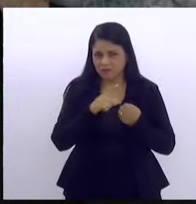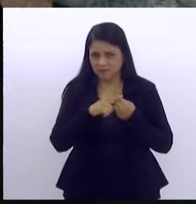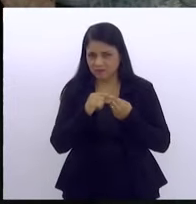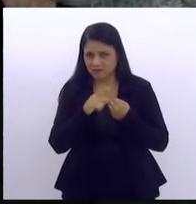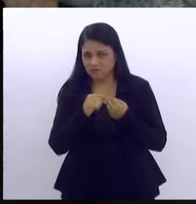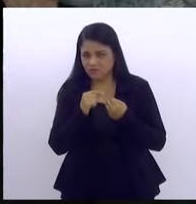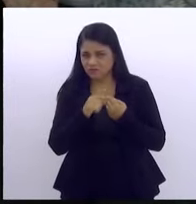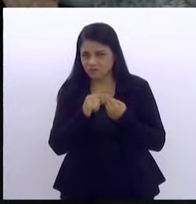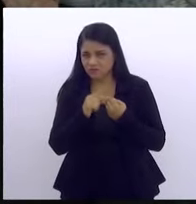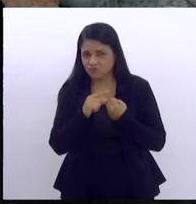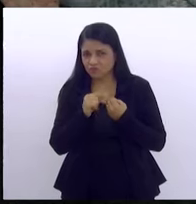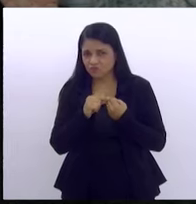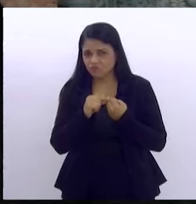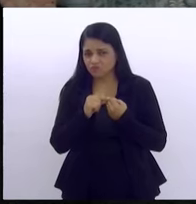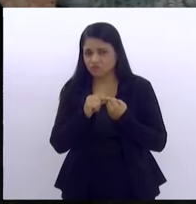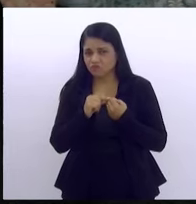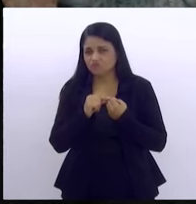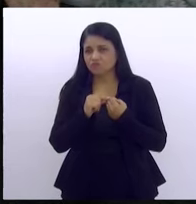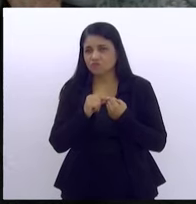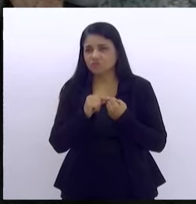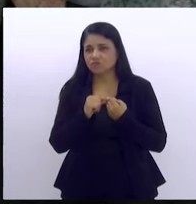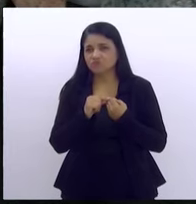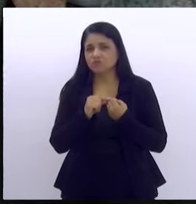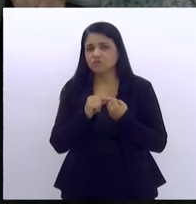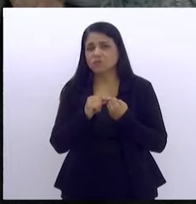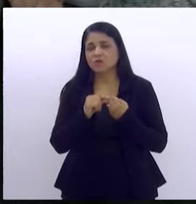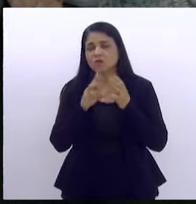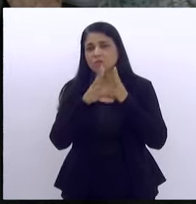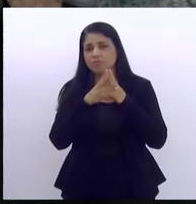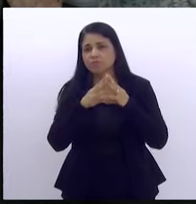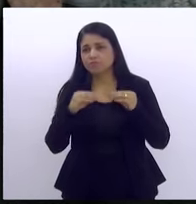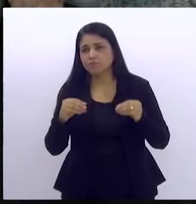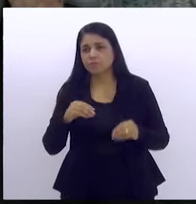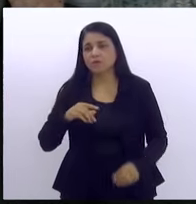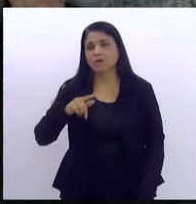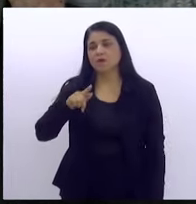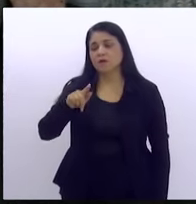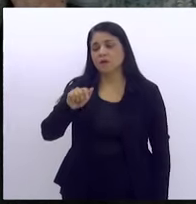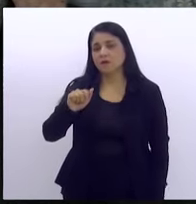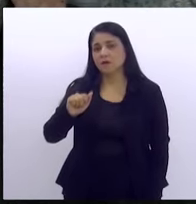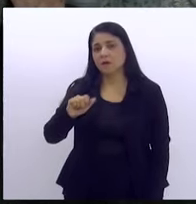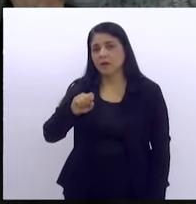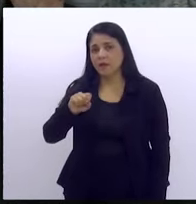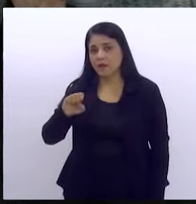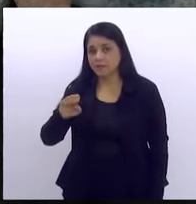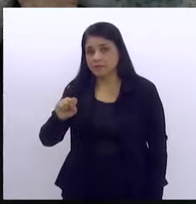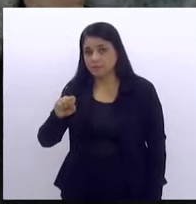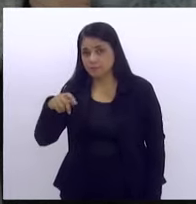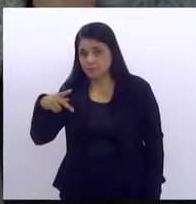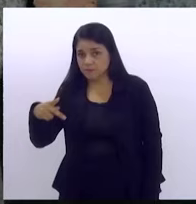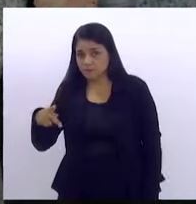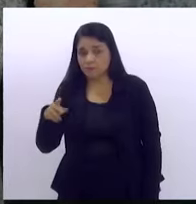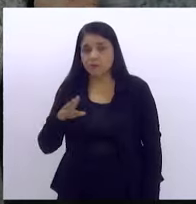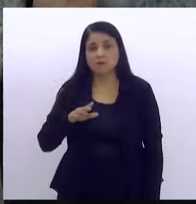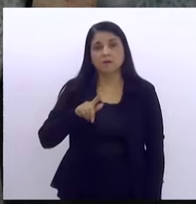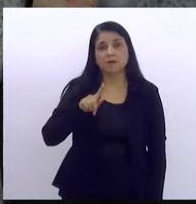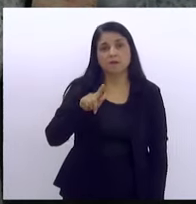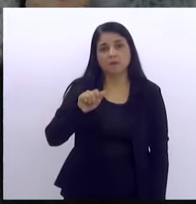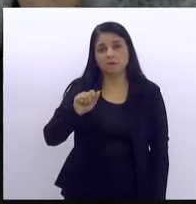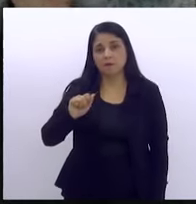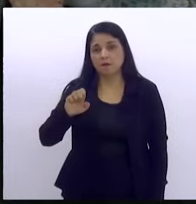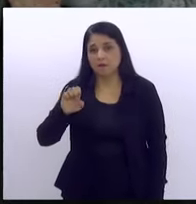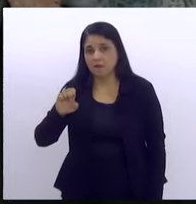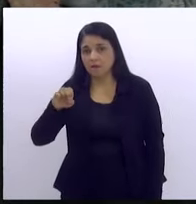poderia vir ser extinto o GAECO, o GAESF, o GAEMA,